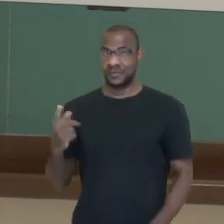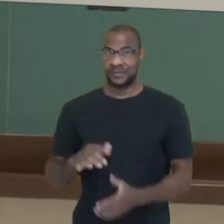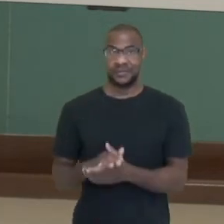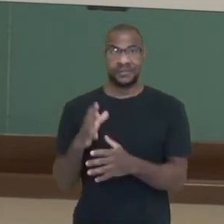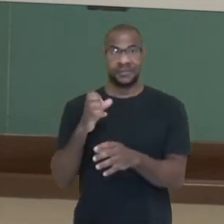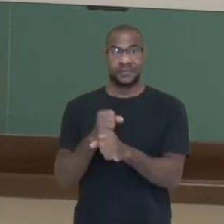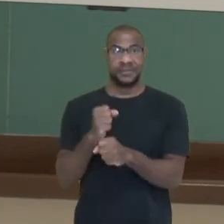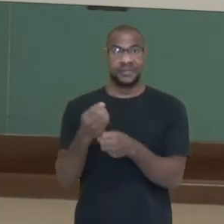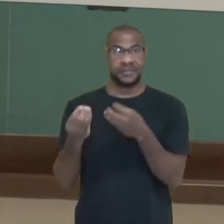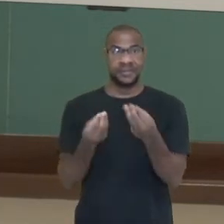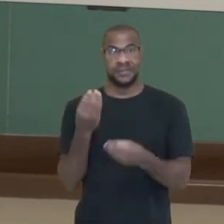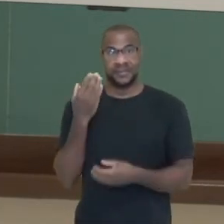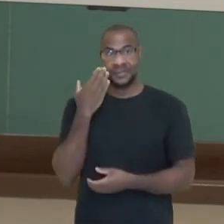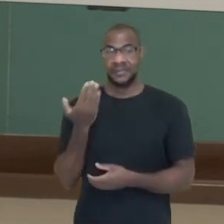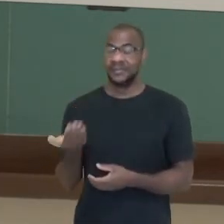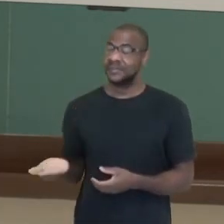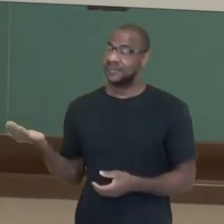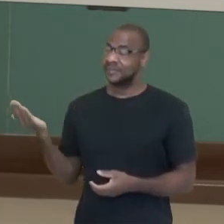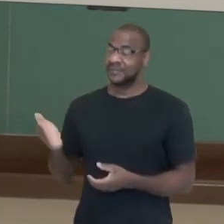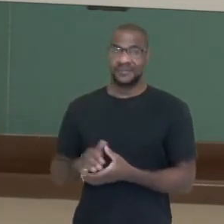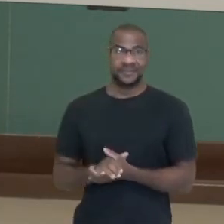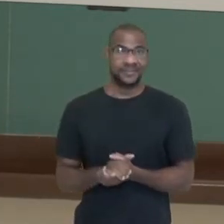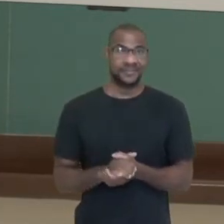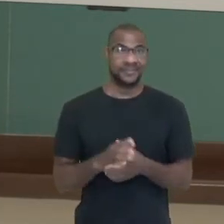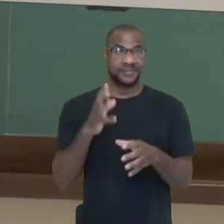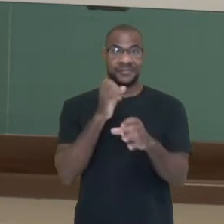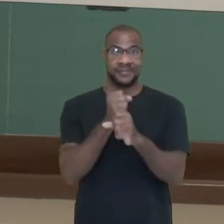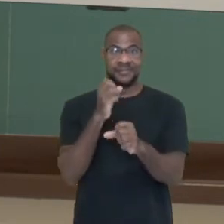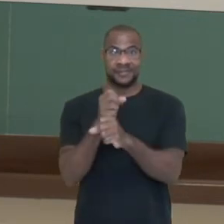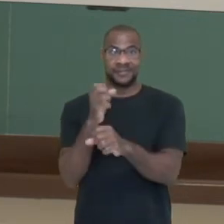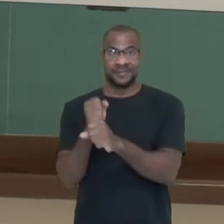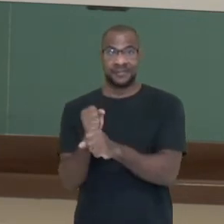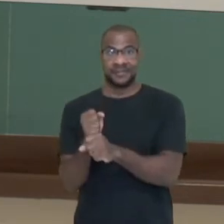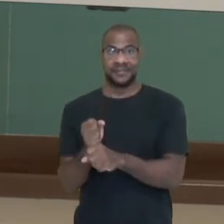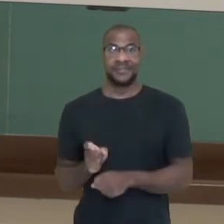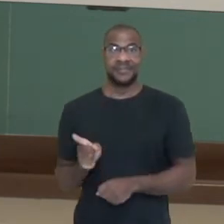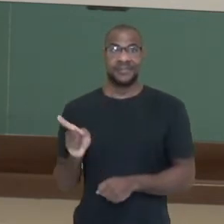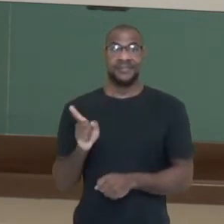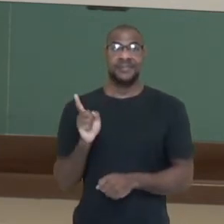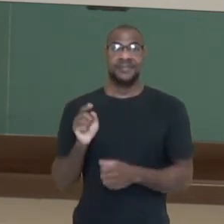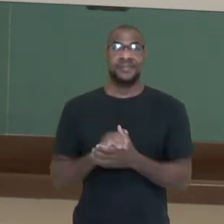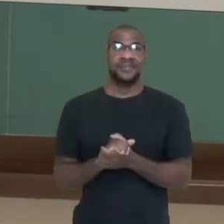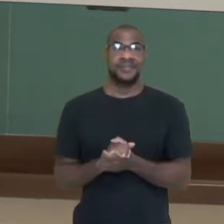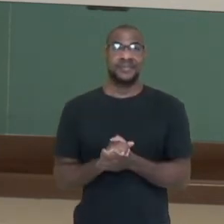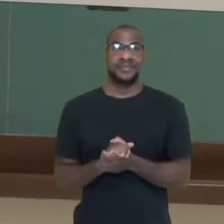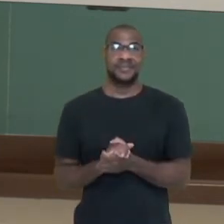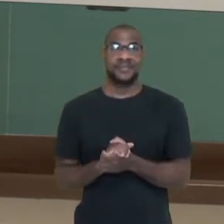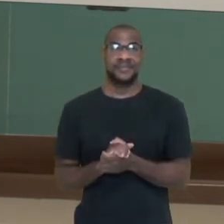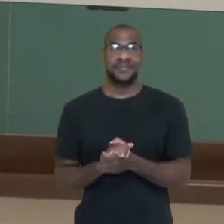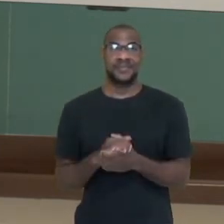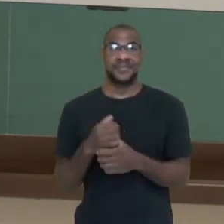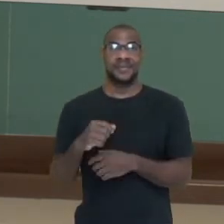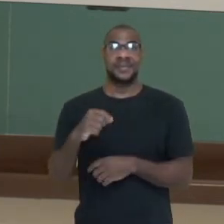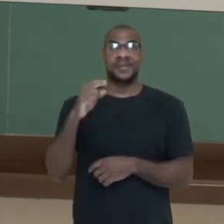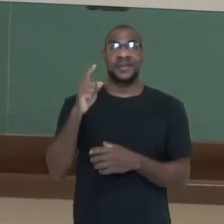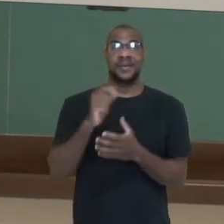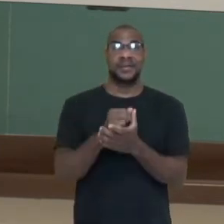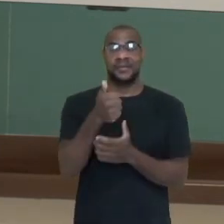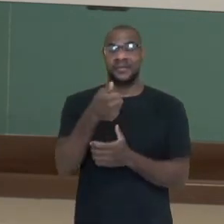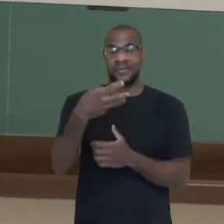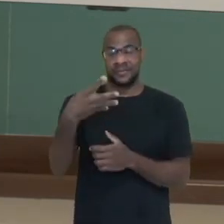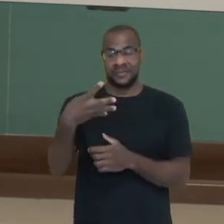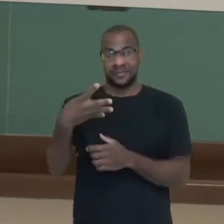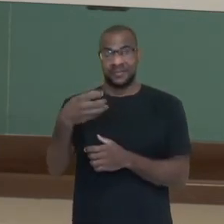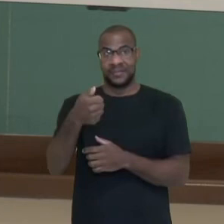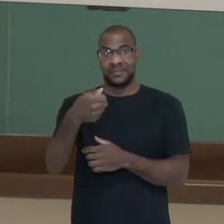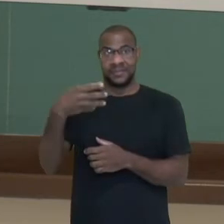que eu faço? Somo essa metragem e subtraio do total que eu já tinha encontrado. Bom, como nós